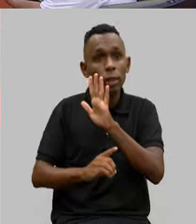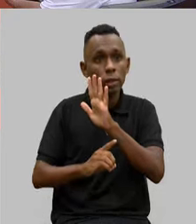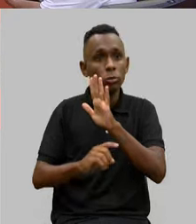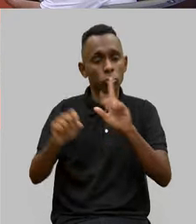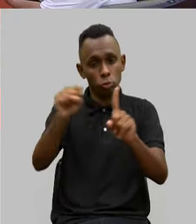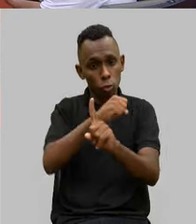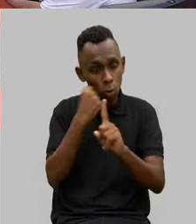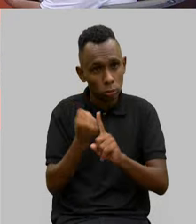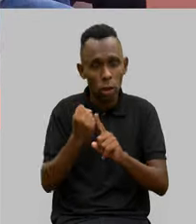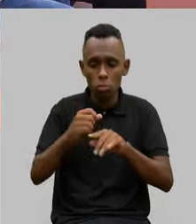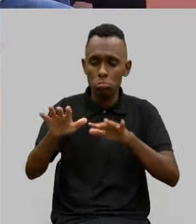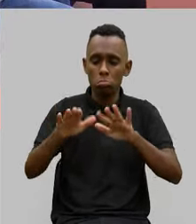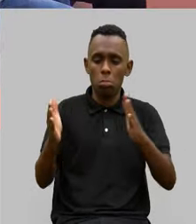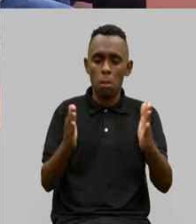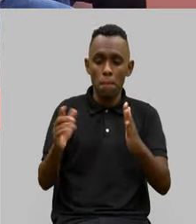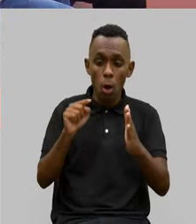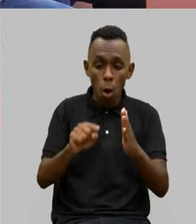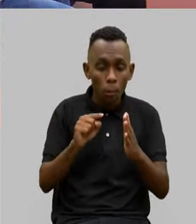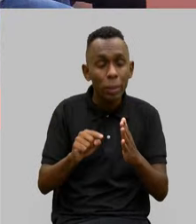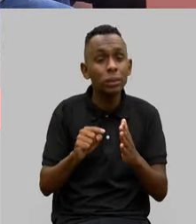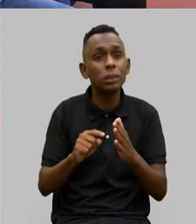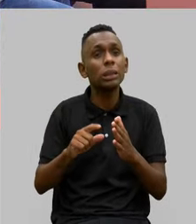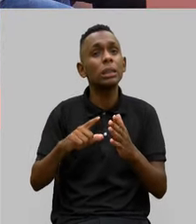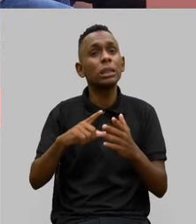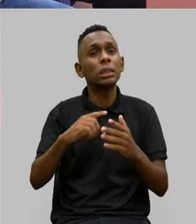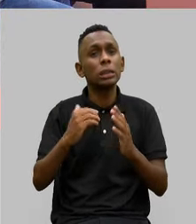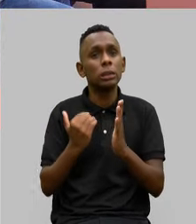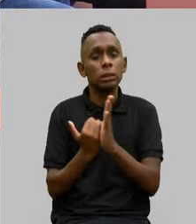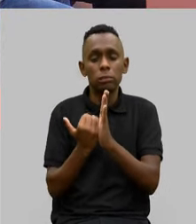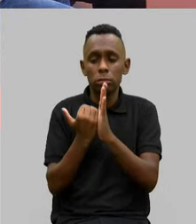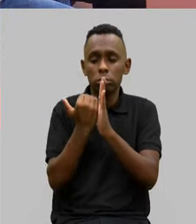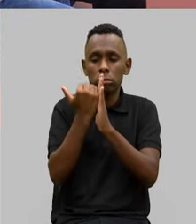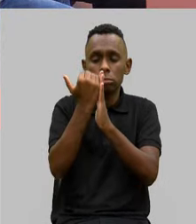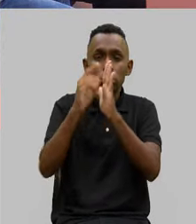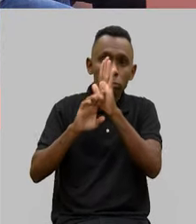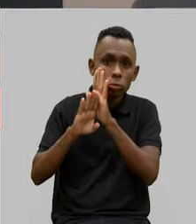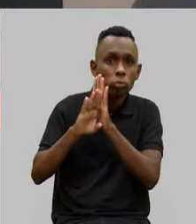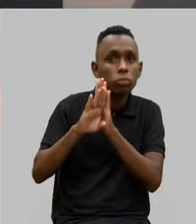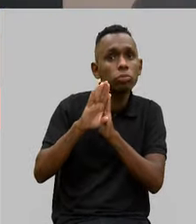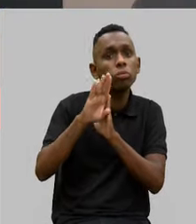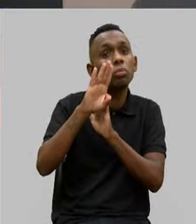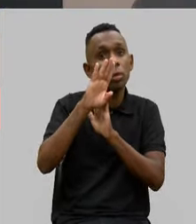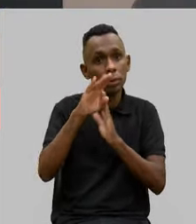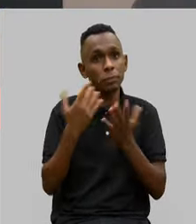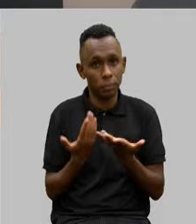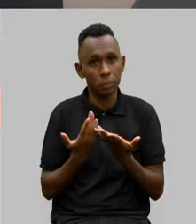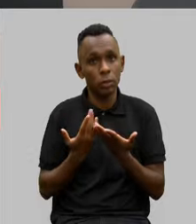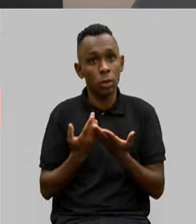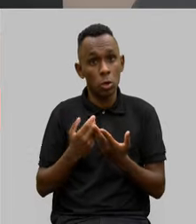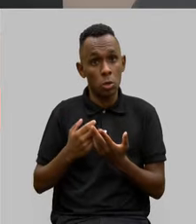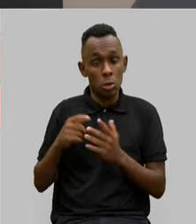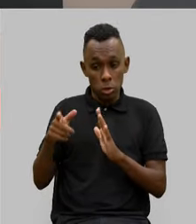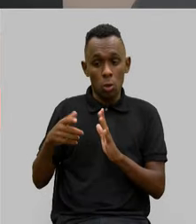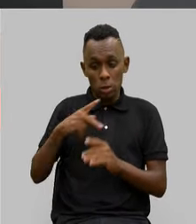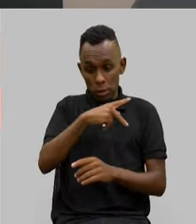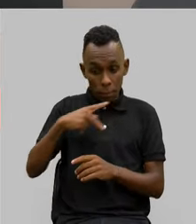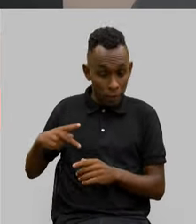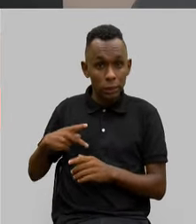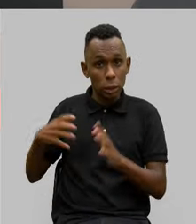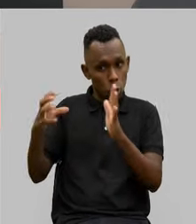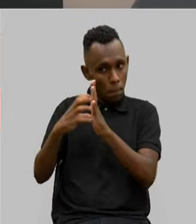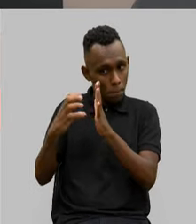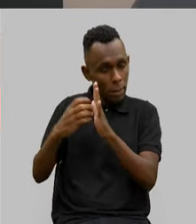Unidos nesse momento ele tinha ganhava muita força então para este presidente de um determinado